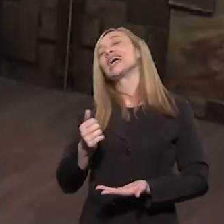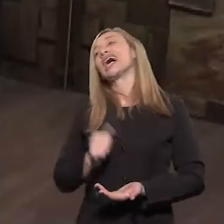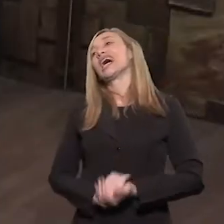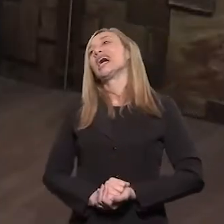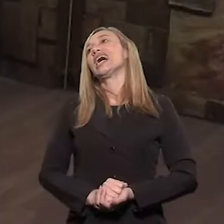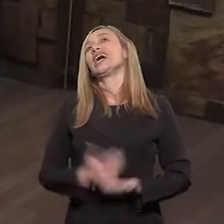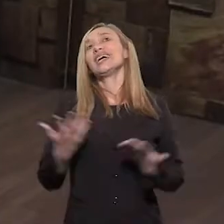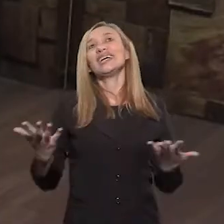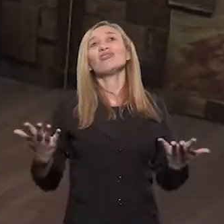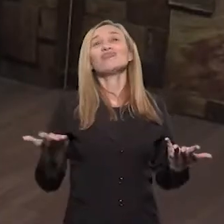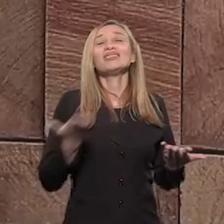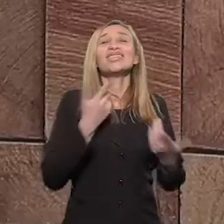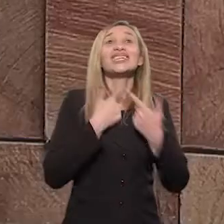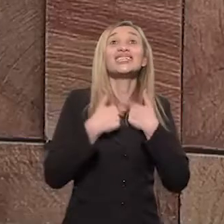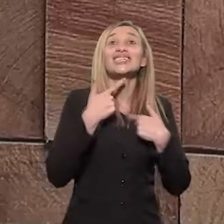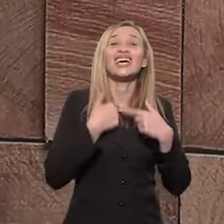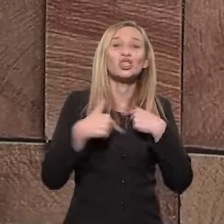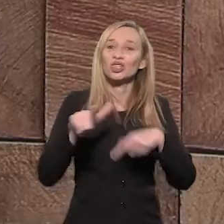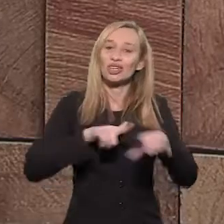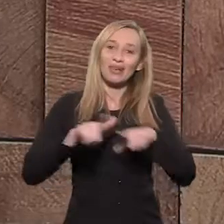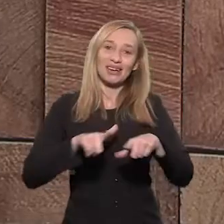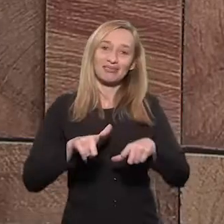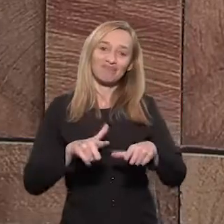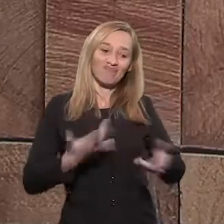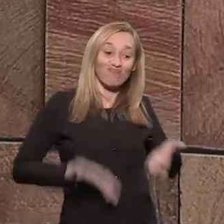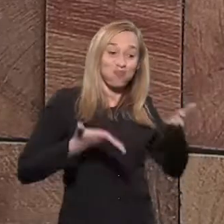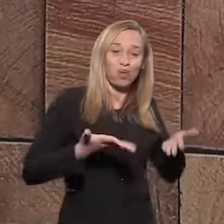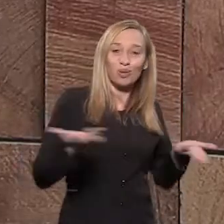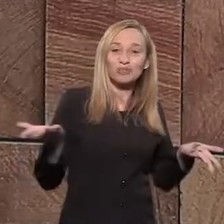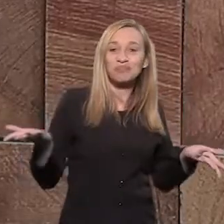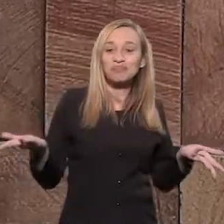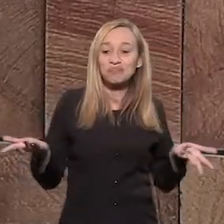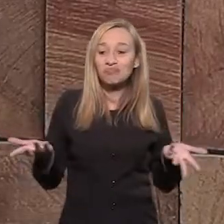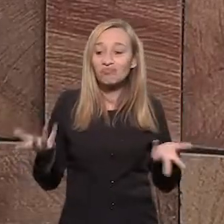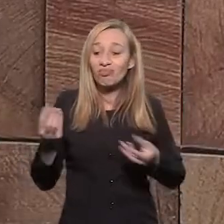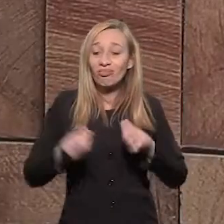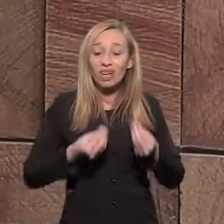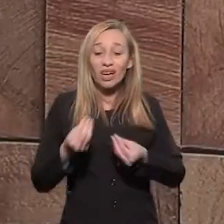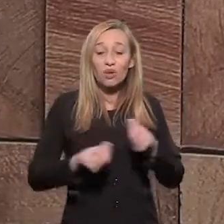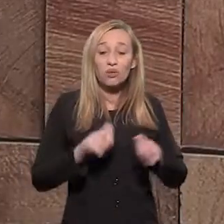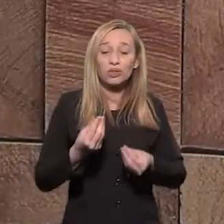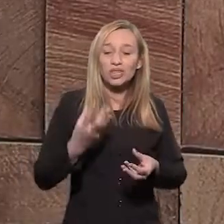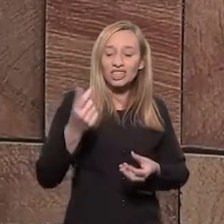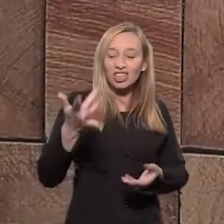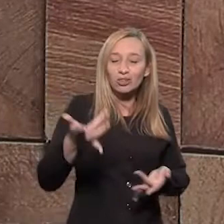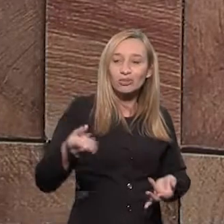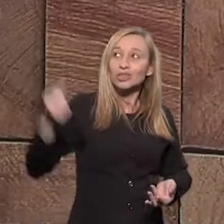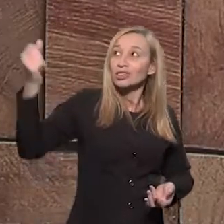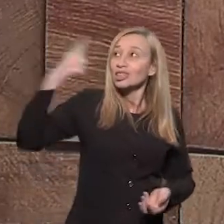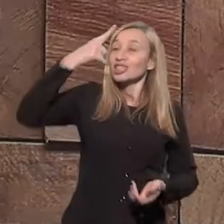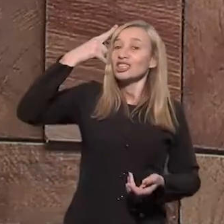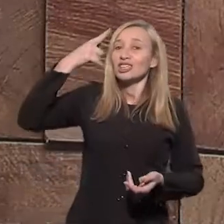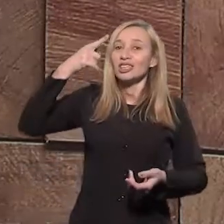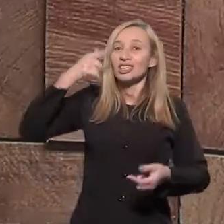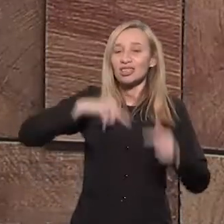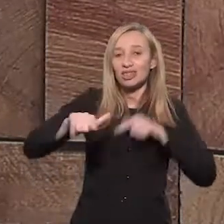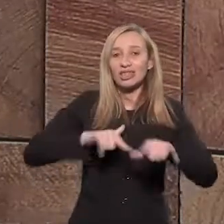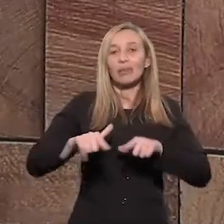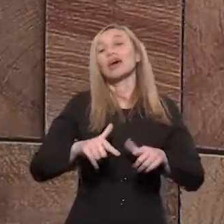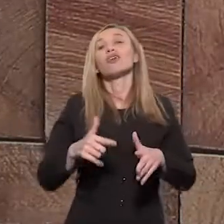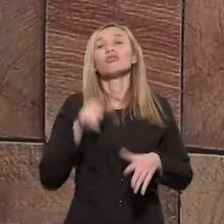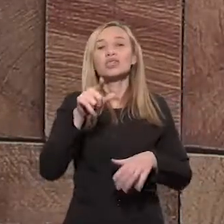A chispa inicial é uma vontade de trabalhar, uma disposição para trabalhar. É como se fosse assim, a inspiração é a disposição para